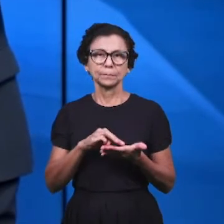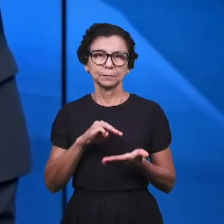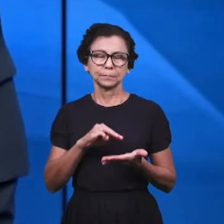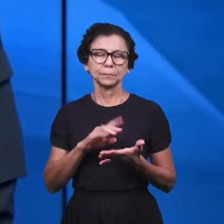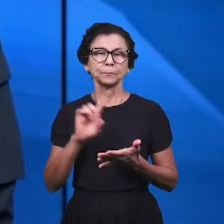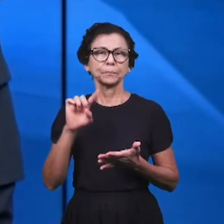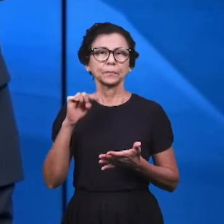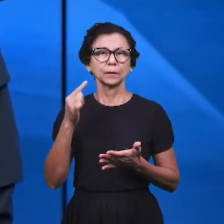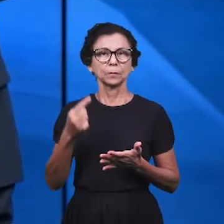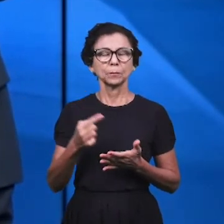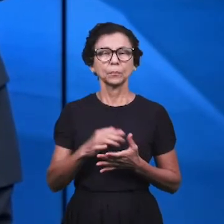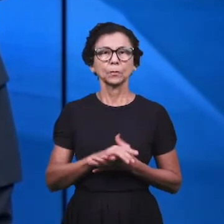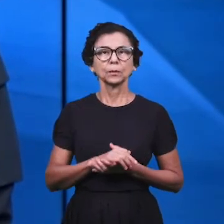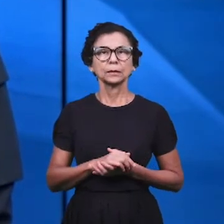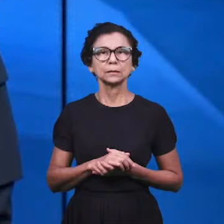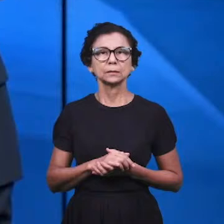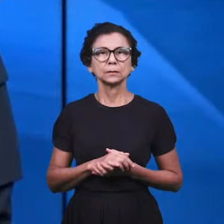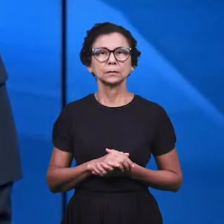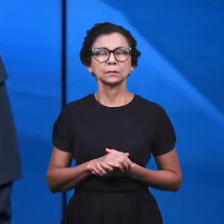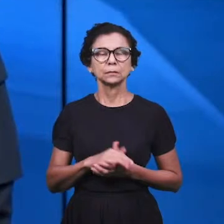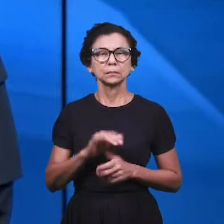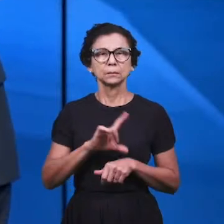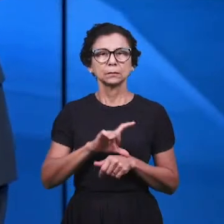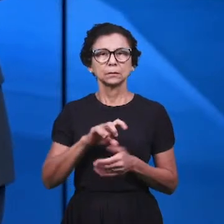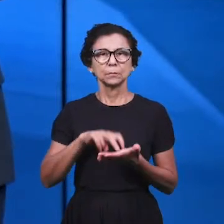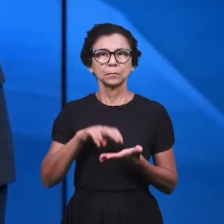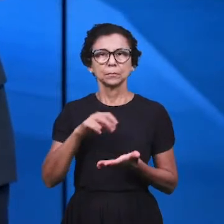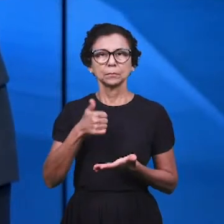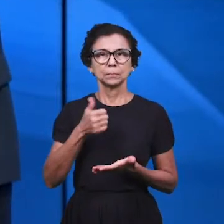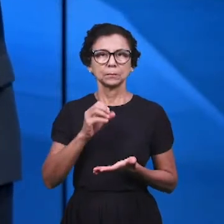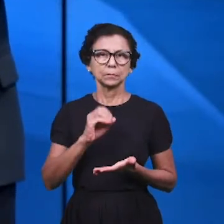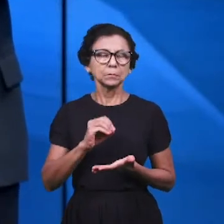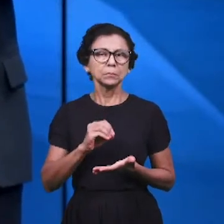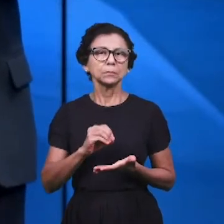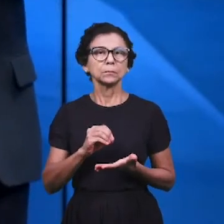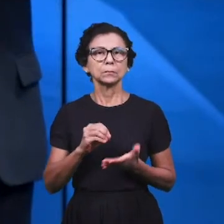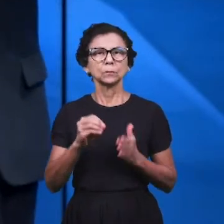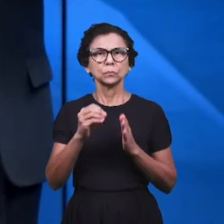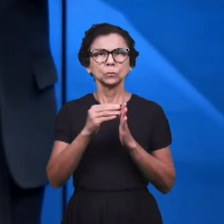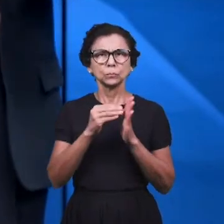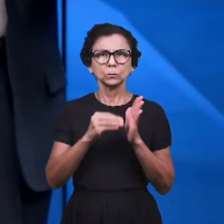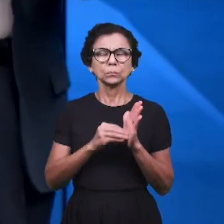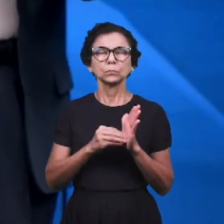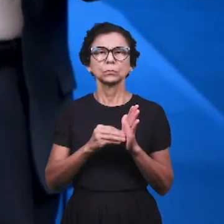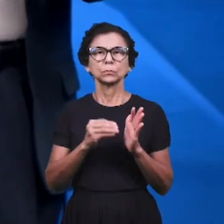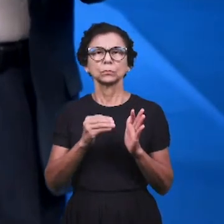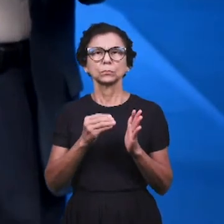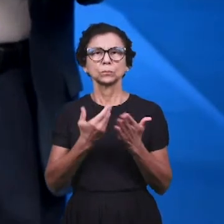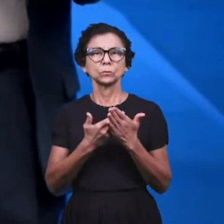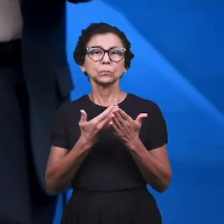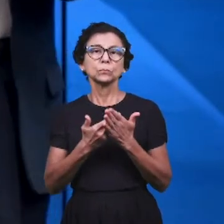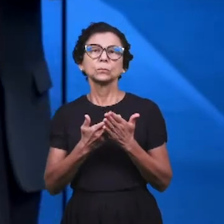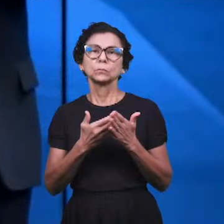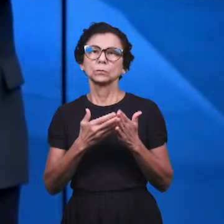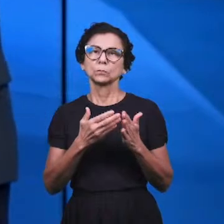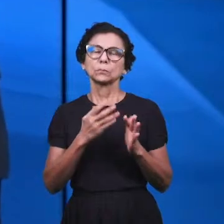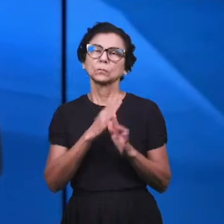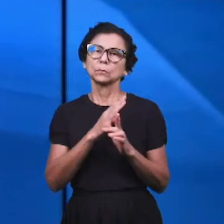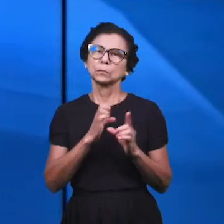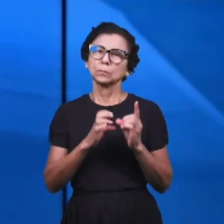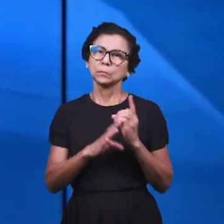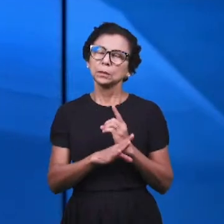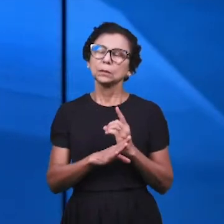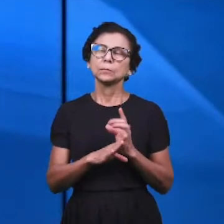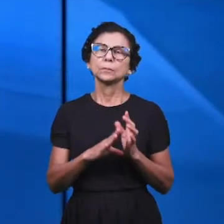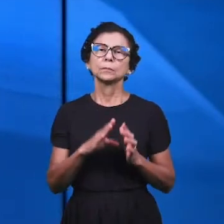Maranata, e depois, daqui a pouco, às 10 horas da manhã, nós iremos trazer aqui todo o conteúdo do estudo bíblico, que será muito